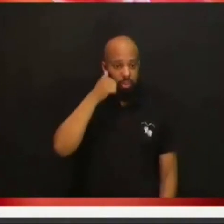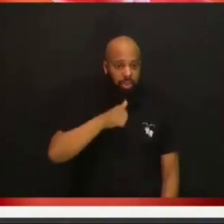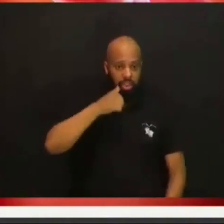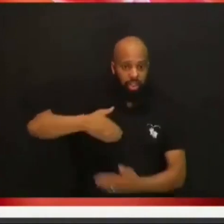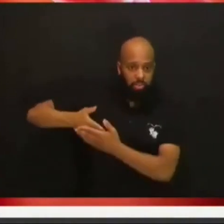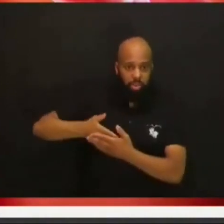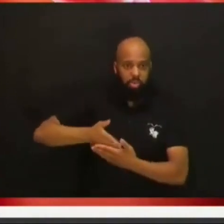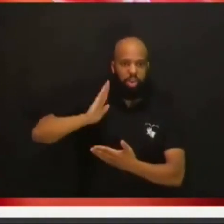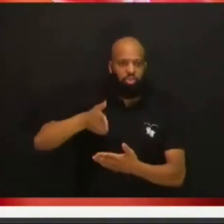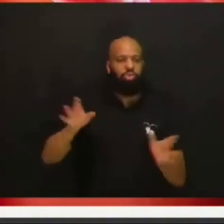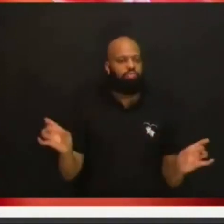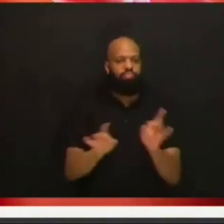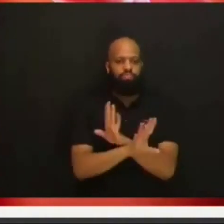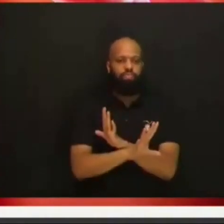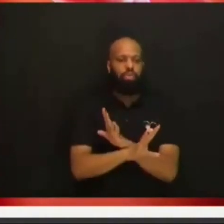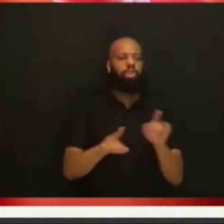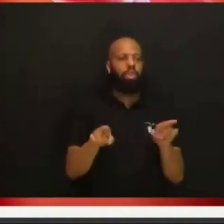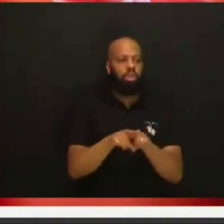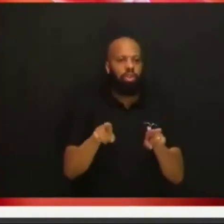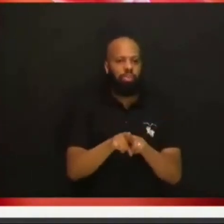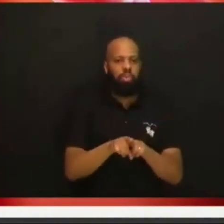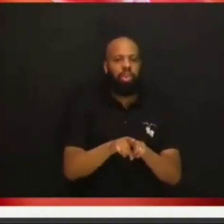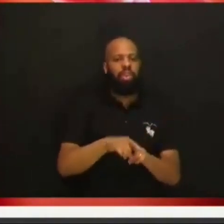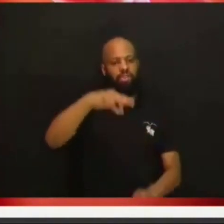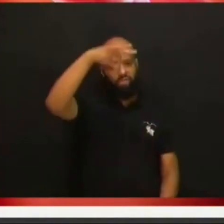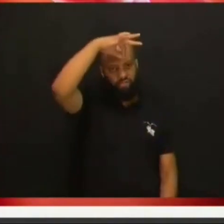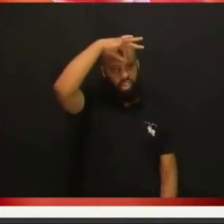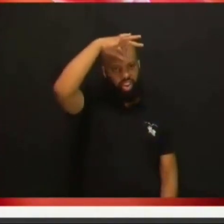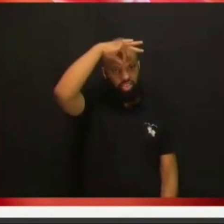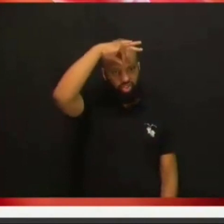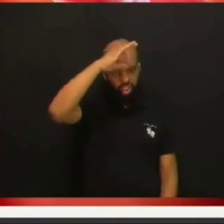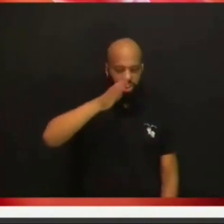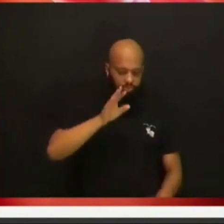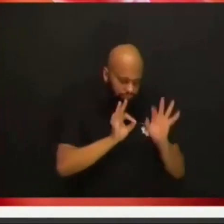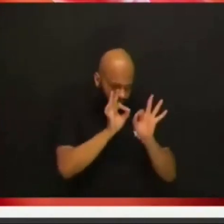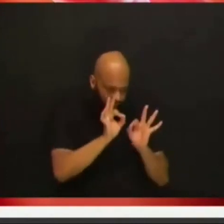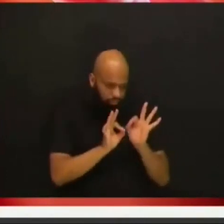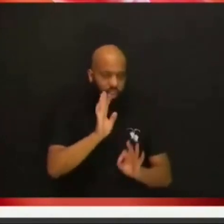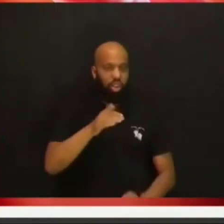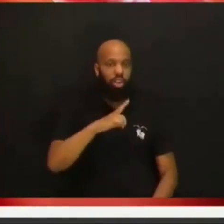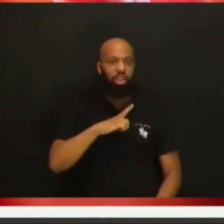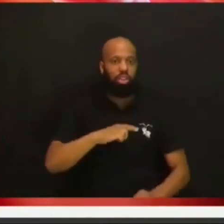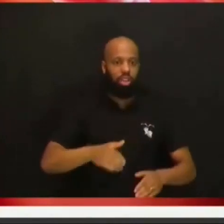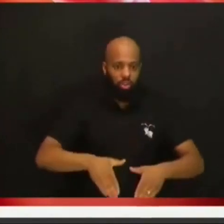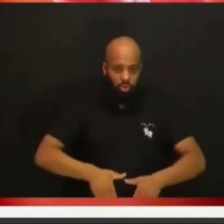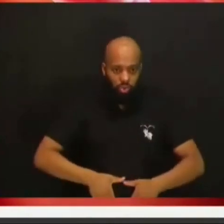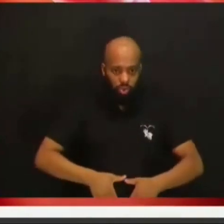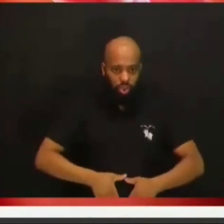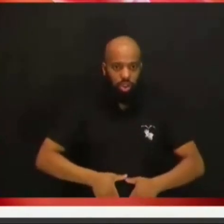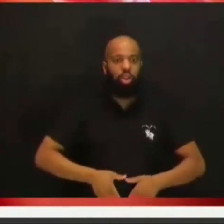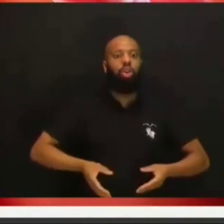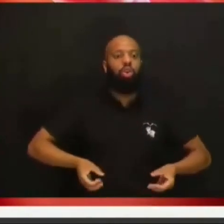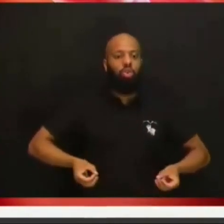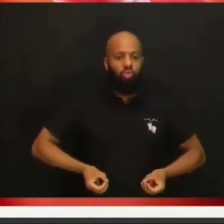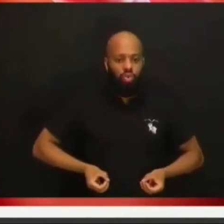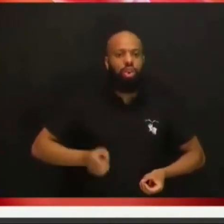está formado e a canalização da vagina já começou. Ela já tem útero formado. Os ovários já se formaram.